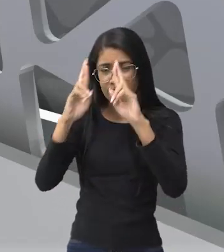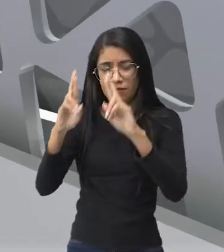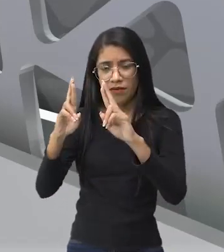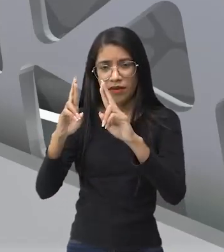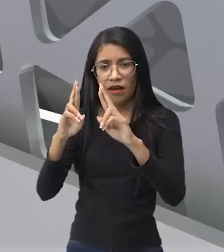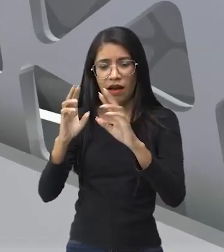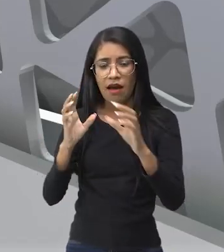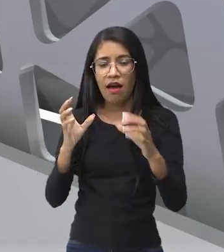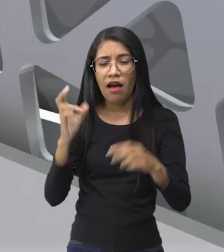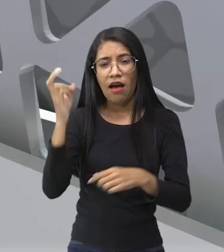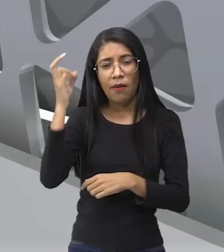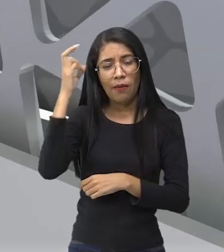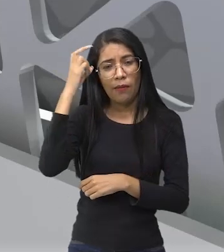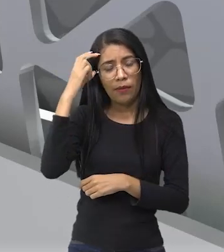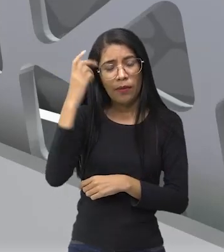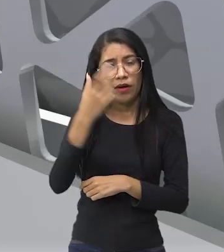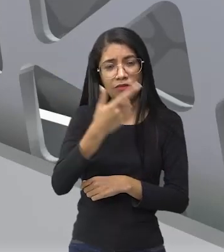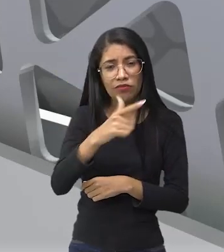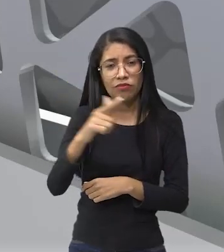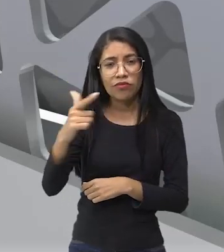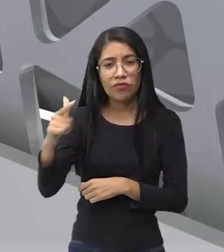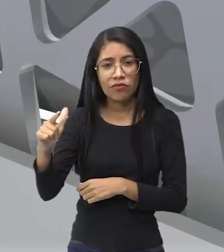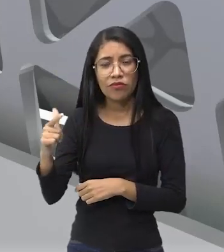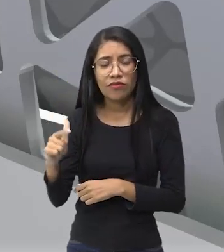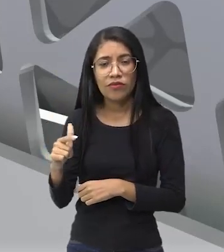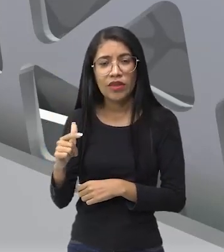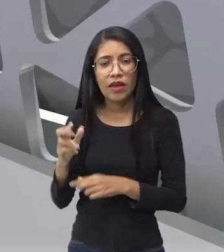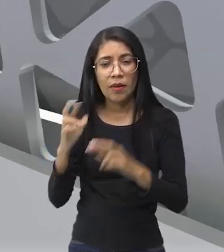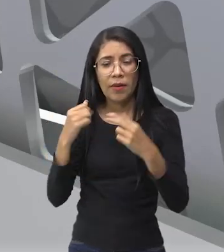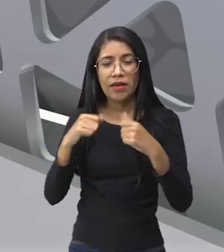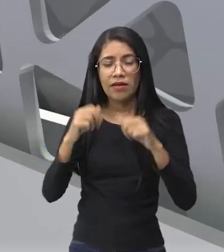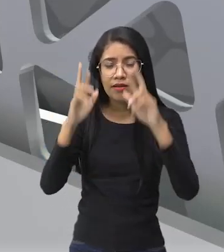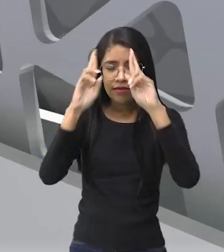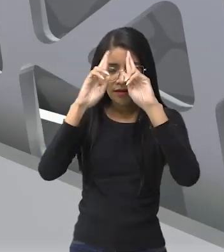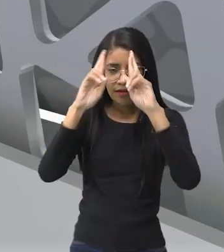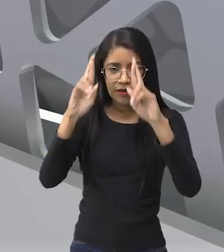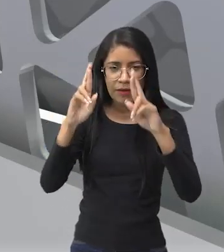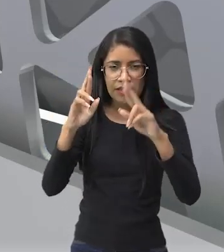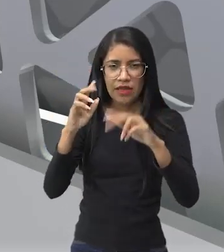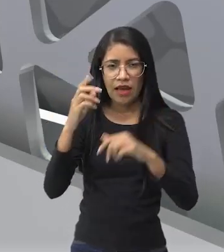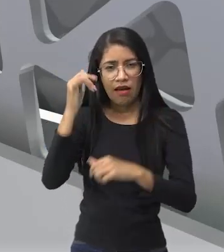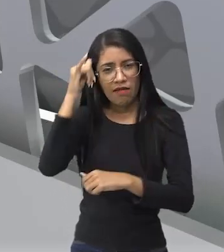respeitar a cultura do outro, saber respeitar e não ter o